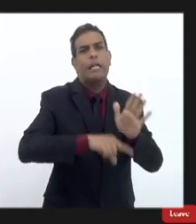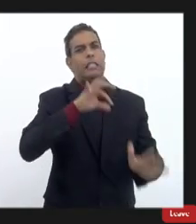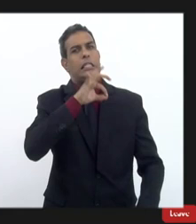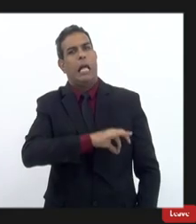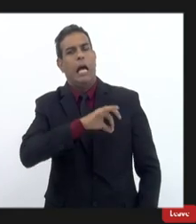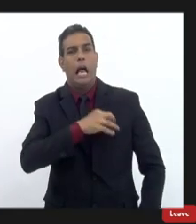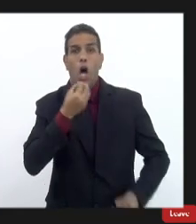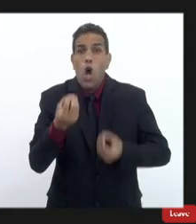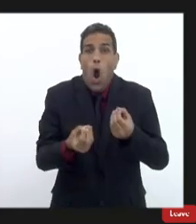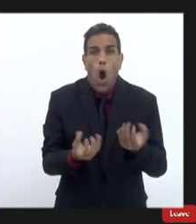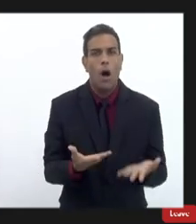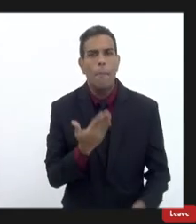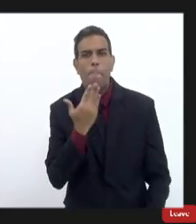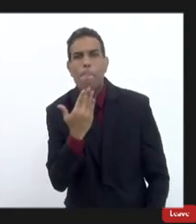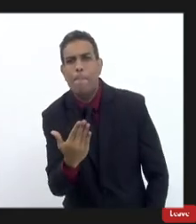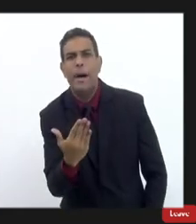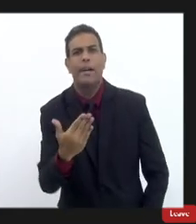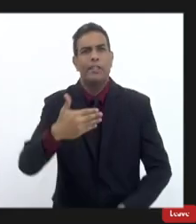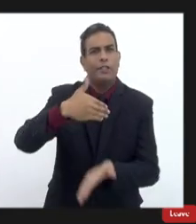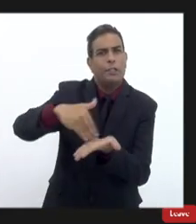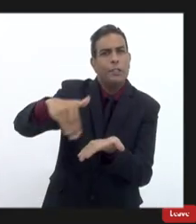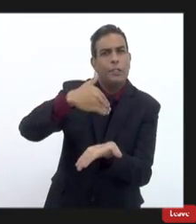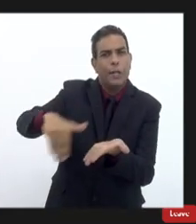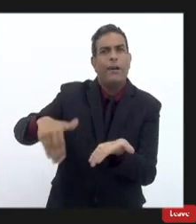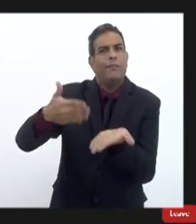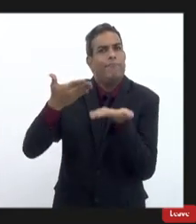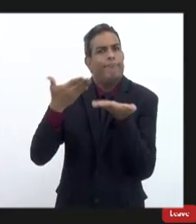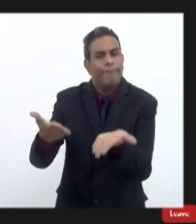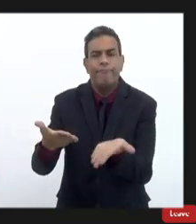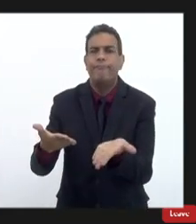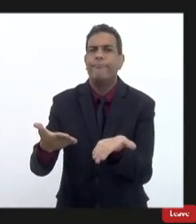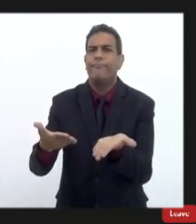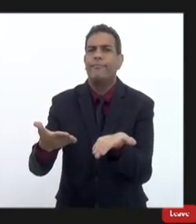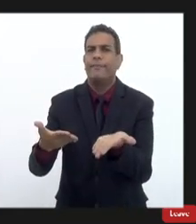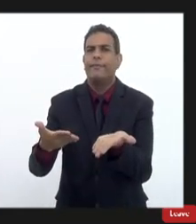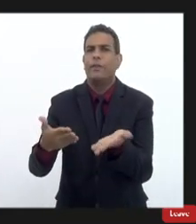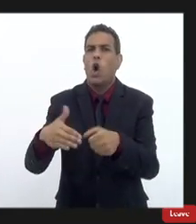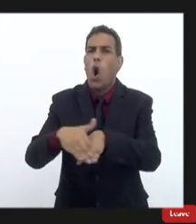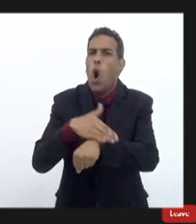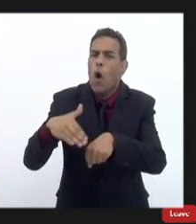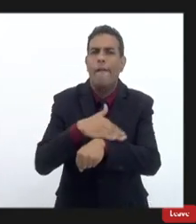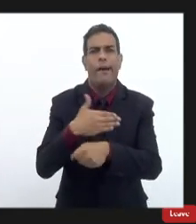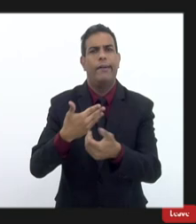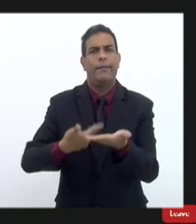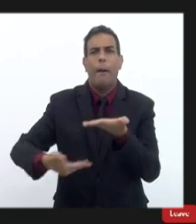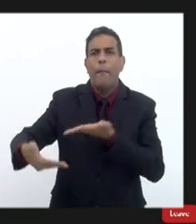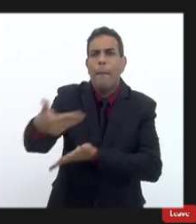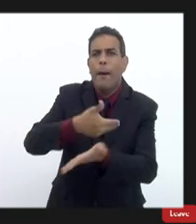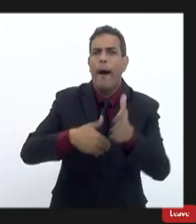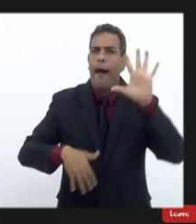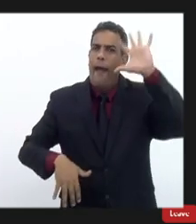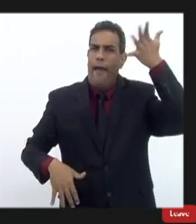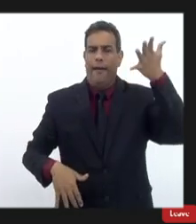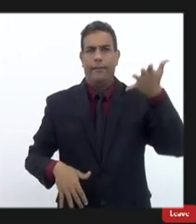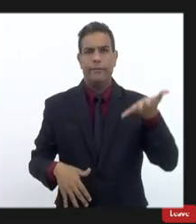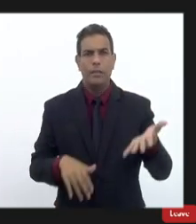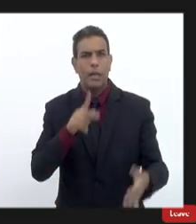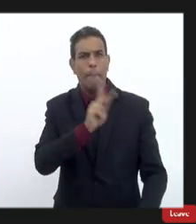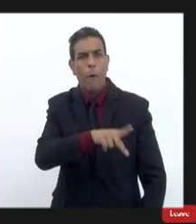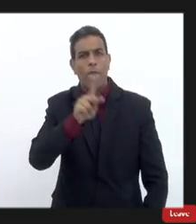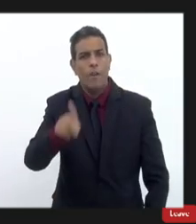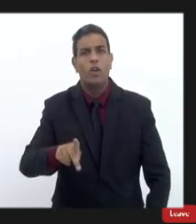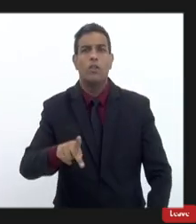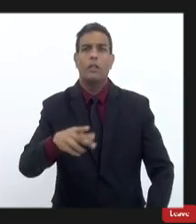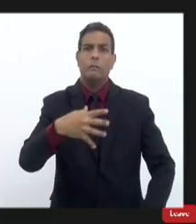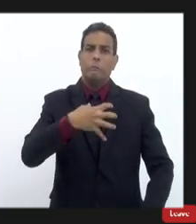então, nós gostaríamos de solicitar à Secretaria de Educação que se debruce sobre essa questão, né, para que esses